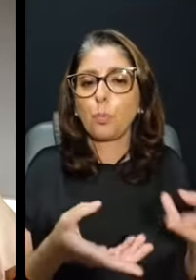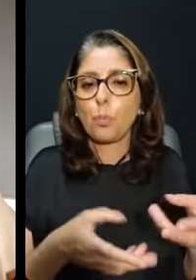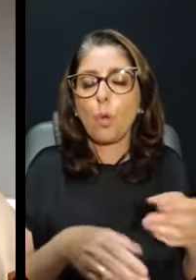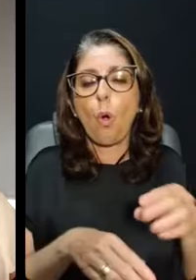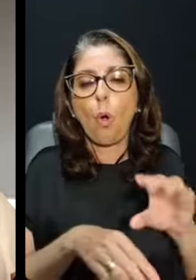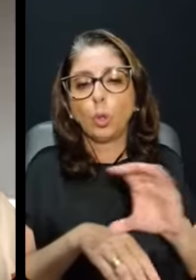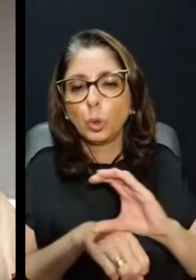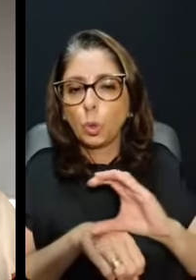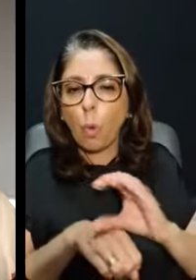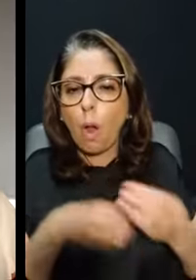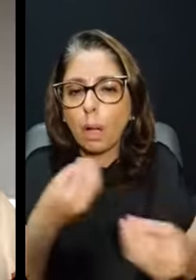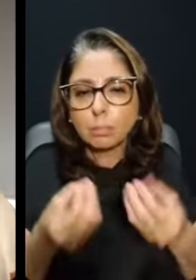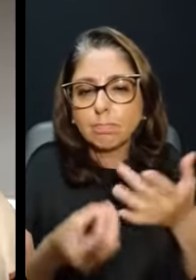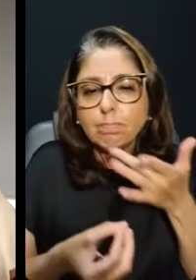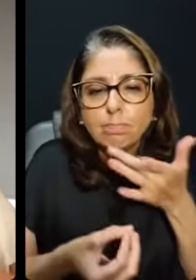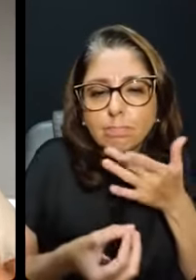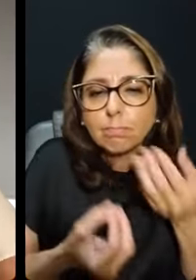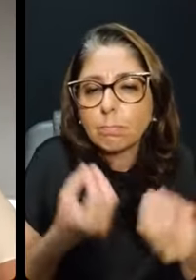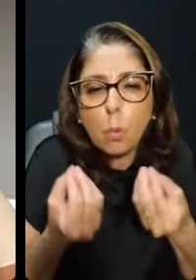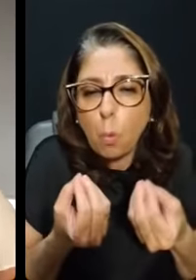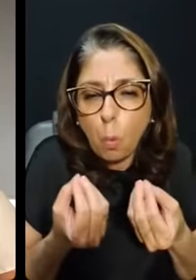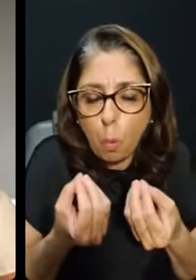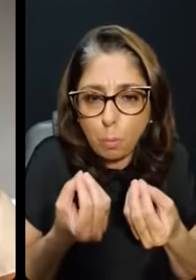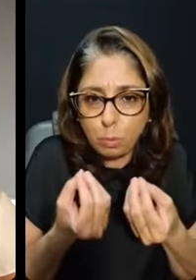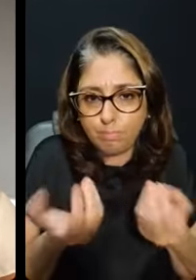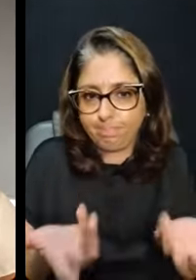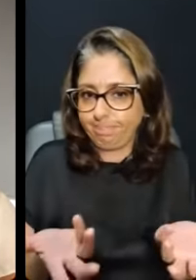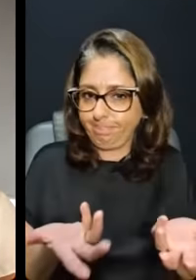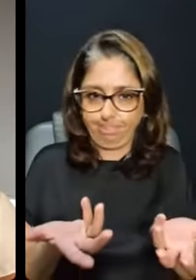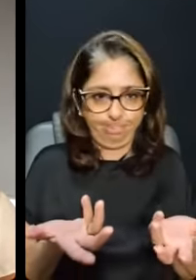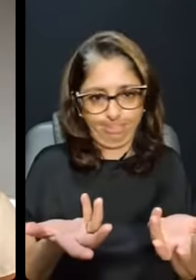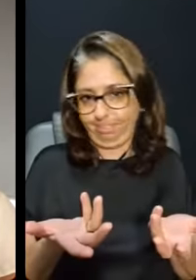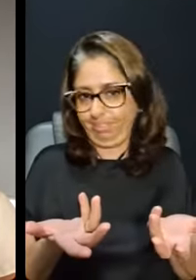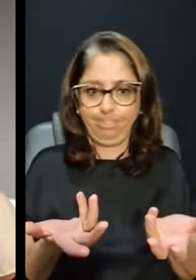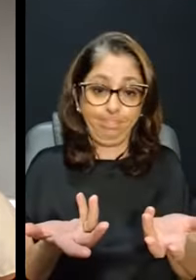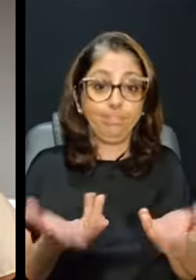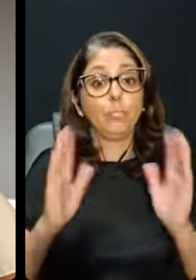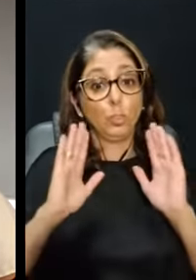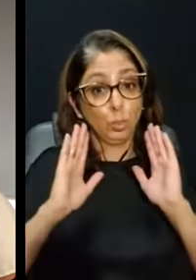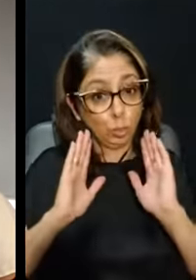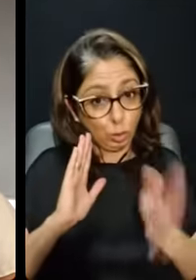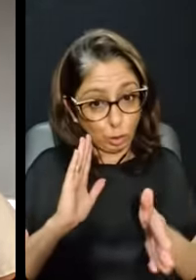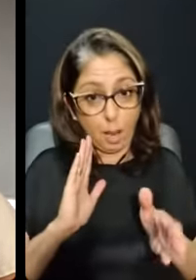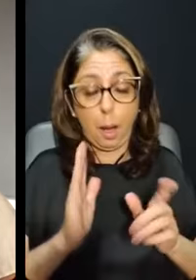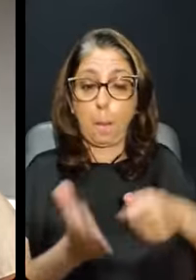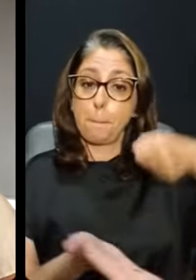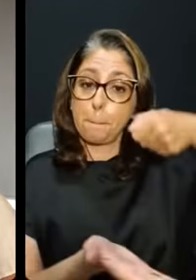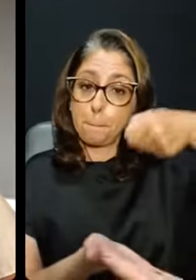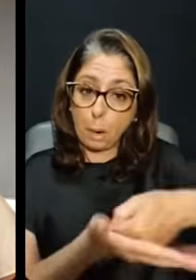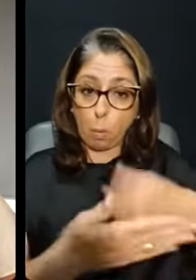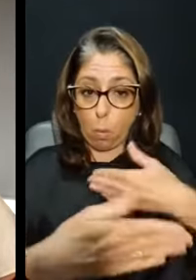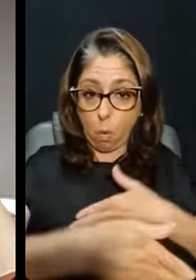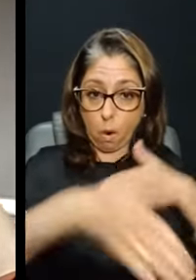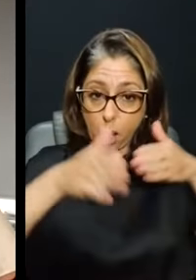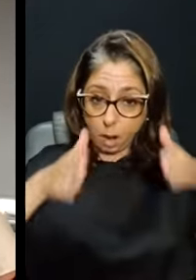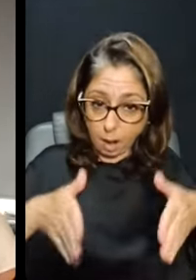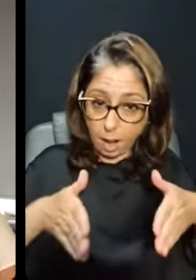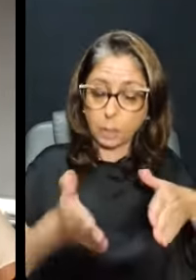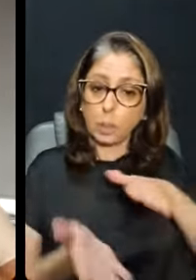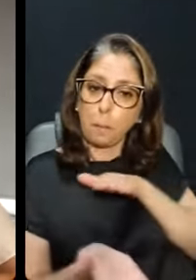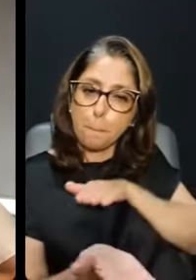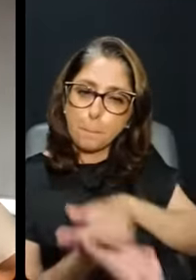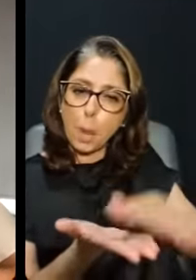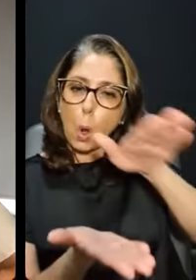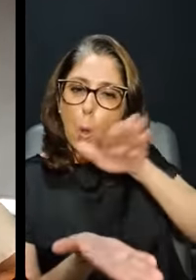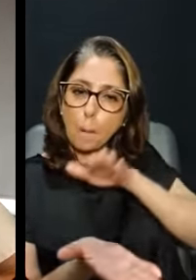tinha uma impressão em alto relevo. Então, o mesmo dinheiro que se gastou ali para fazer aquela caixa, poderia ter sido impresso um Braille, poderia